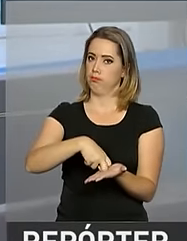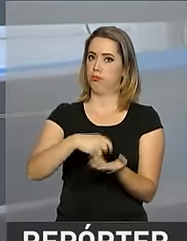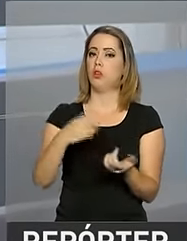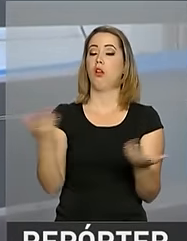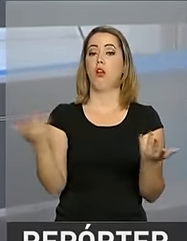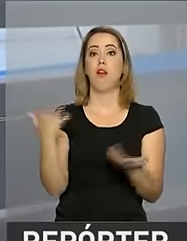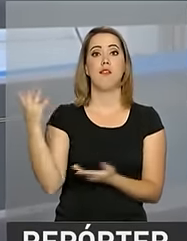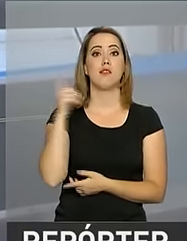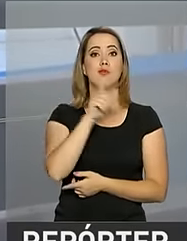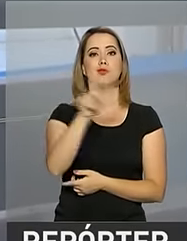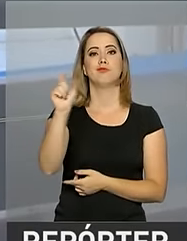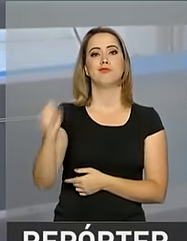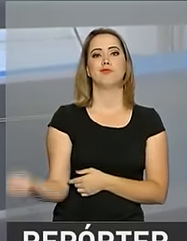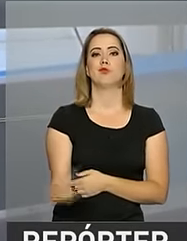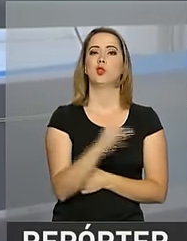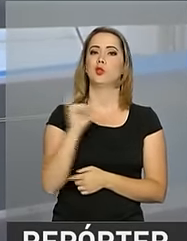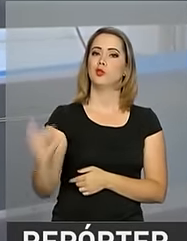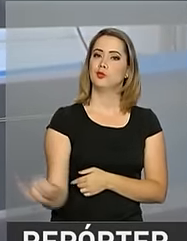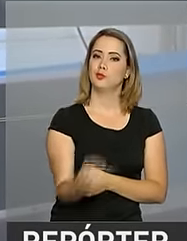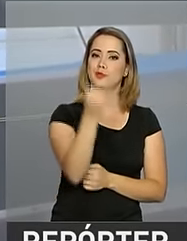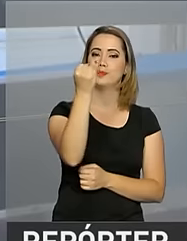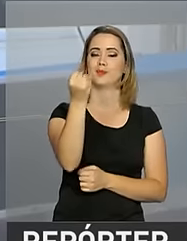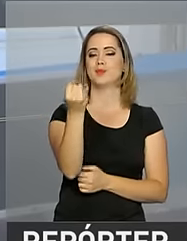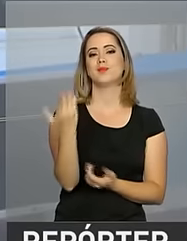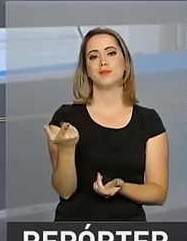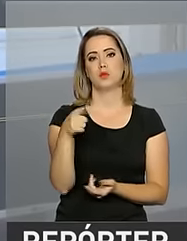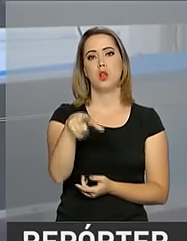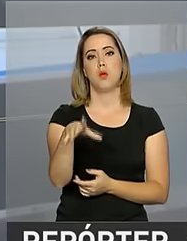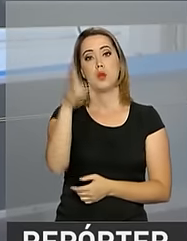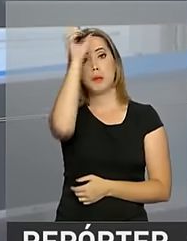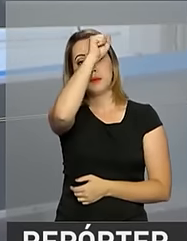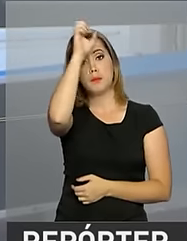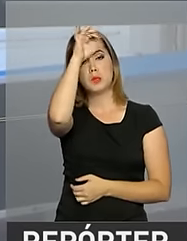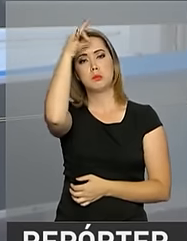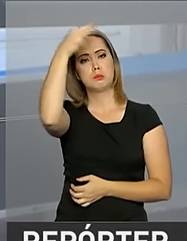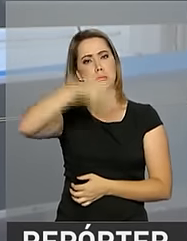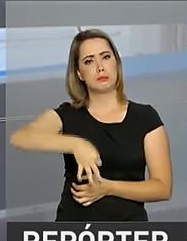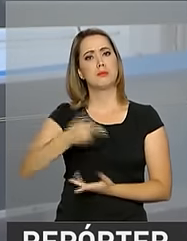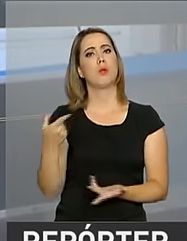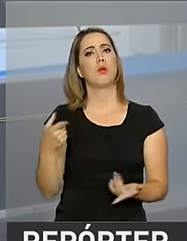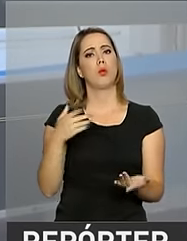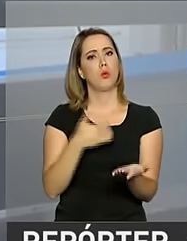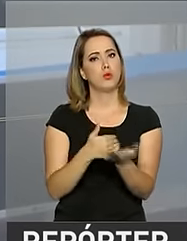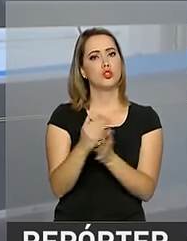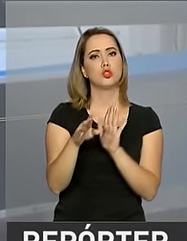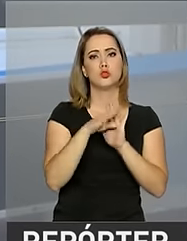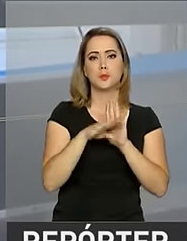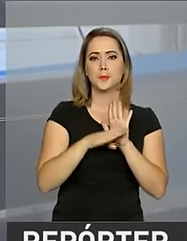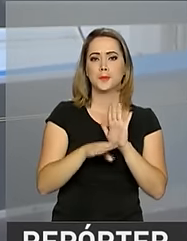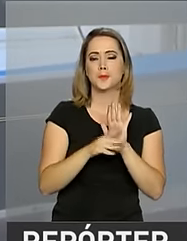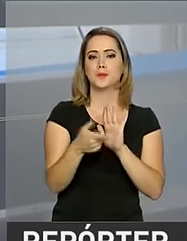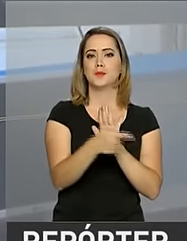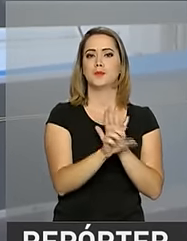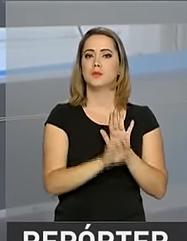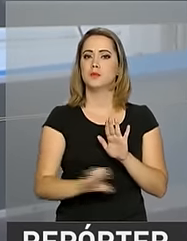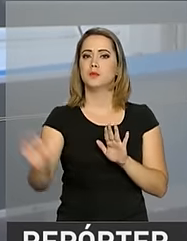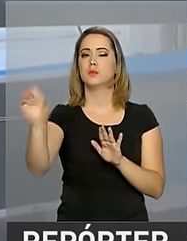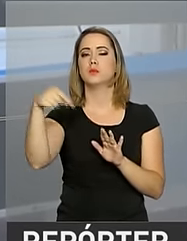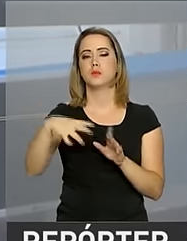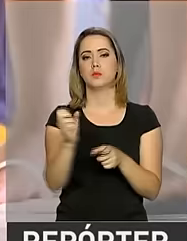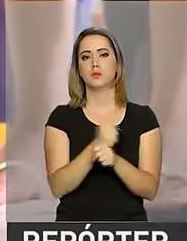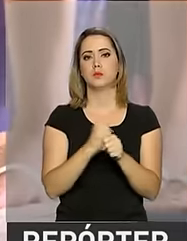uma oportunidade de recomeçar. É o programa Aprendiz na Medida, que deve chegar a outros estados ainda este ano.